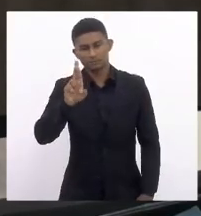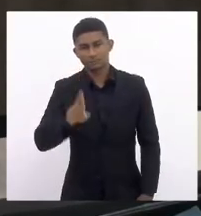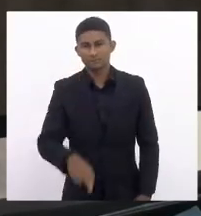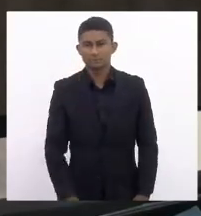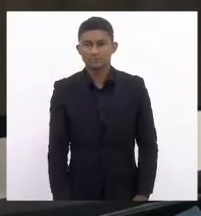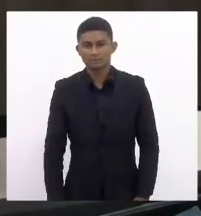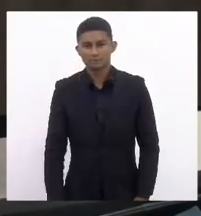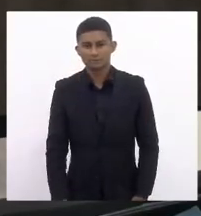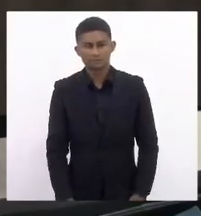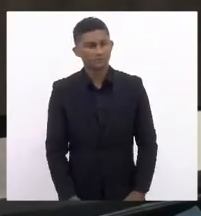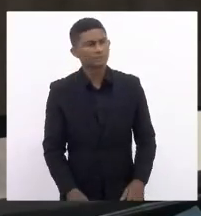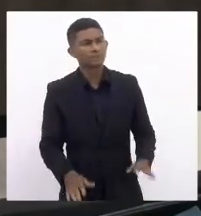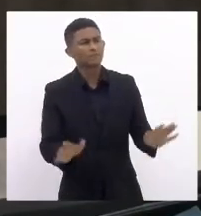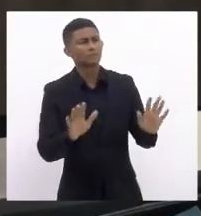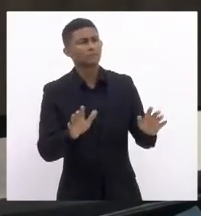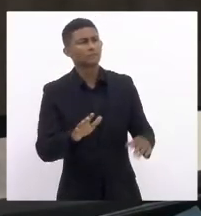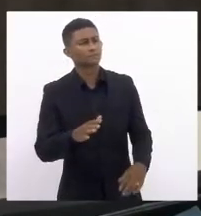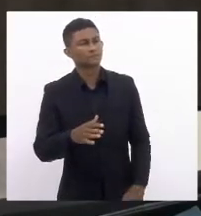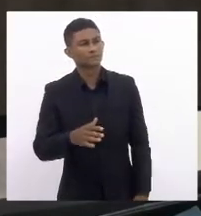Boa, presidente.